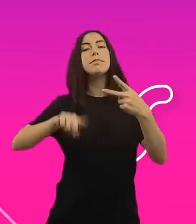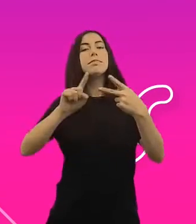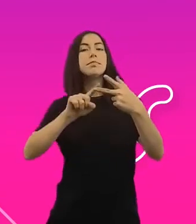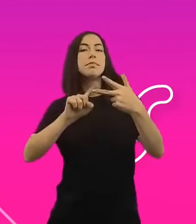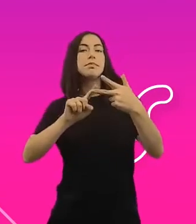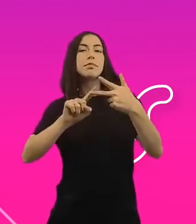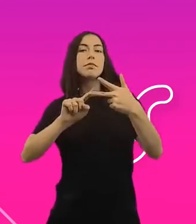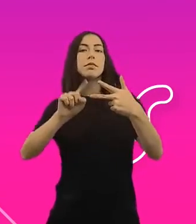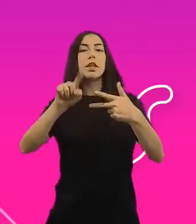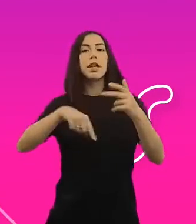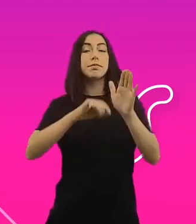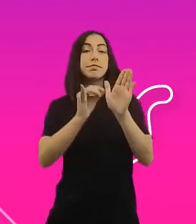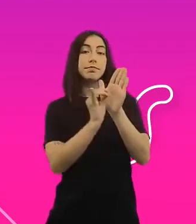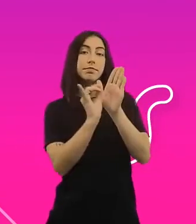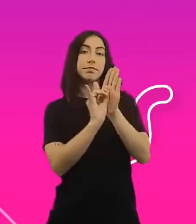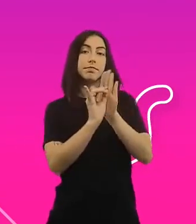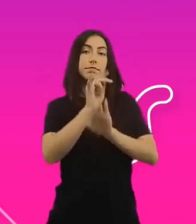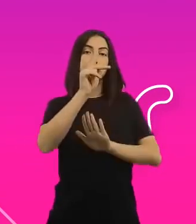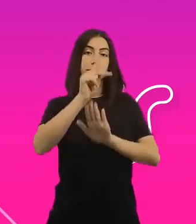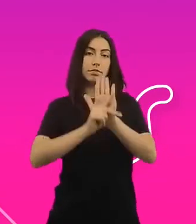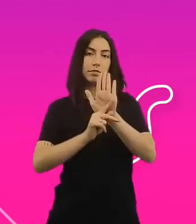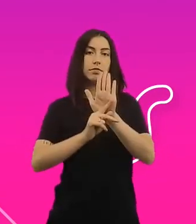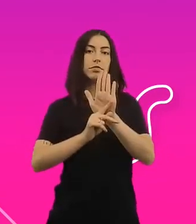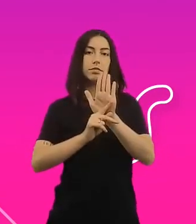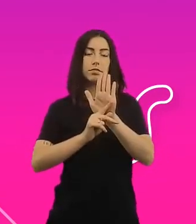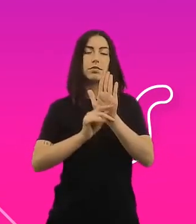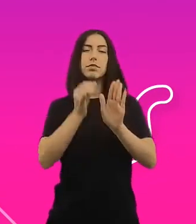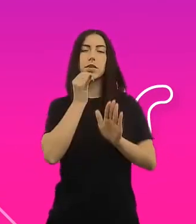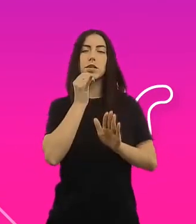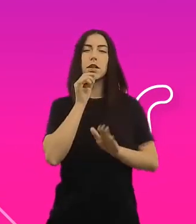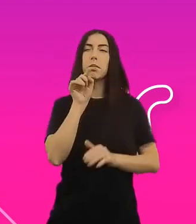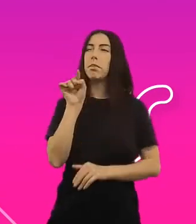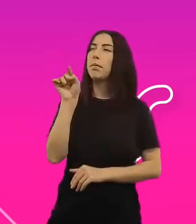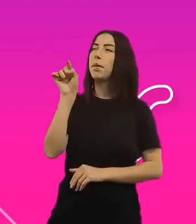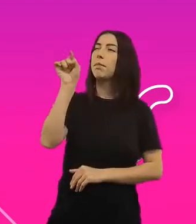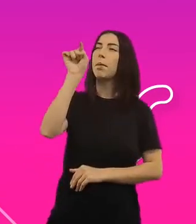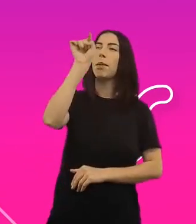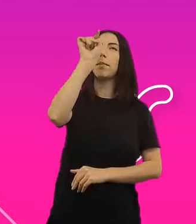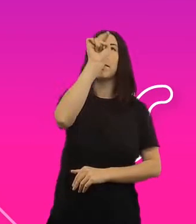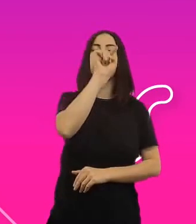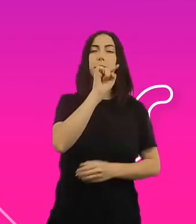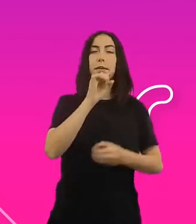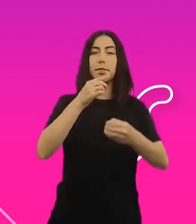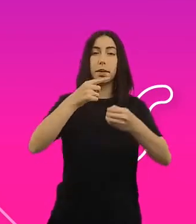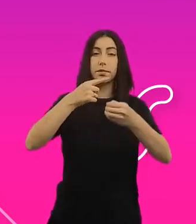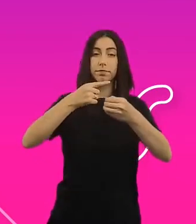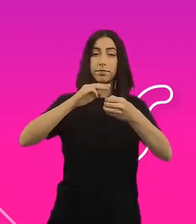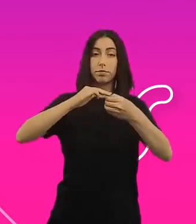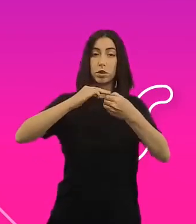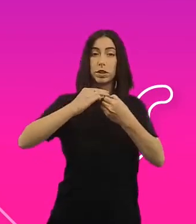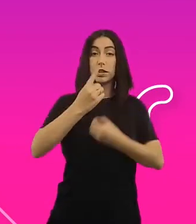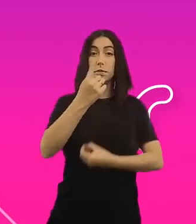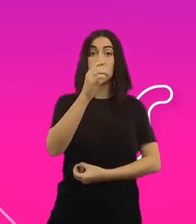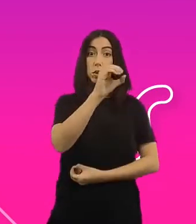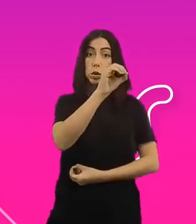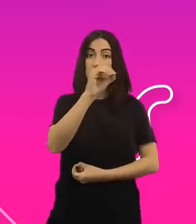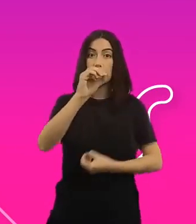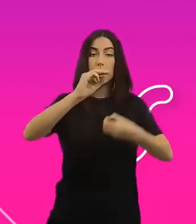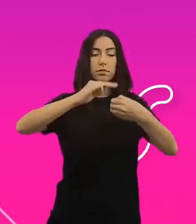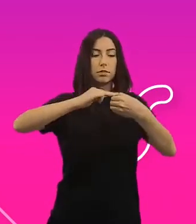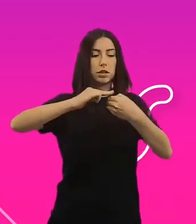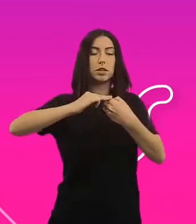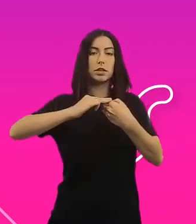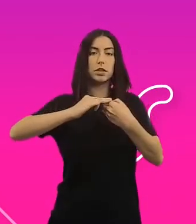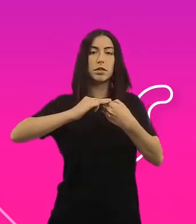projetos, nesses 100 municípios onde a companhia atua, e aí eu acho que é importante ver como que a